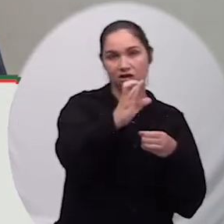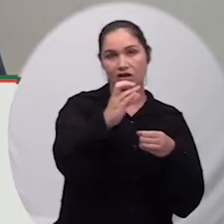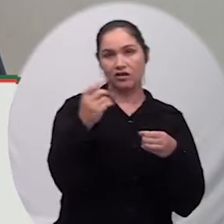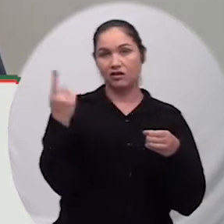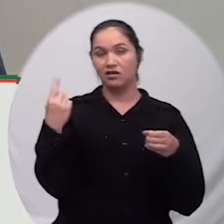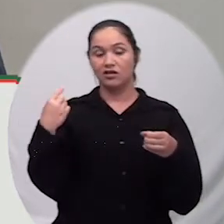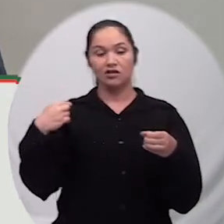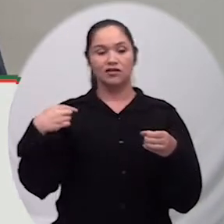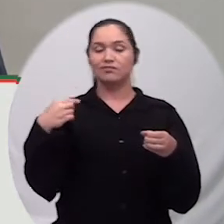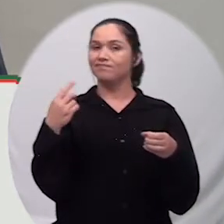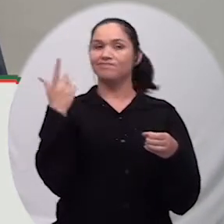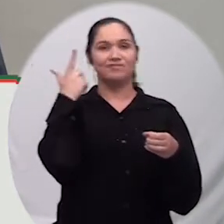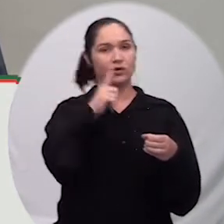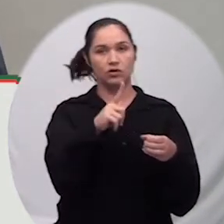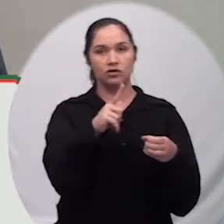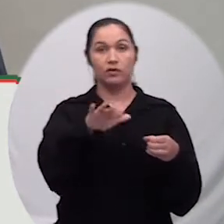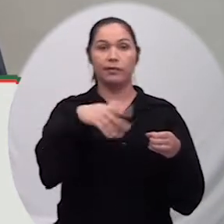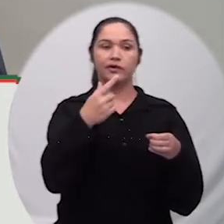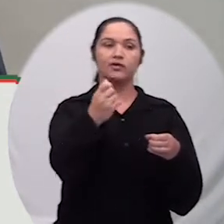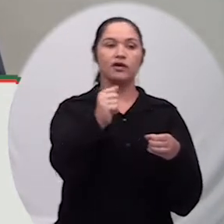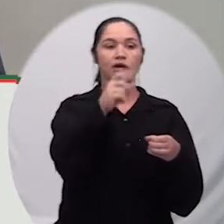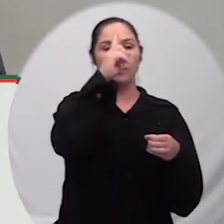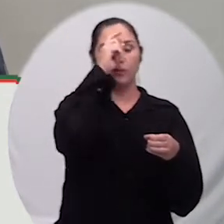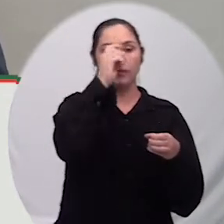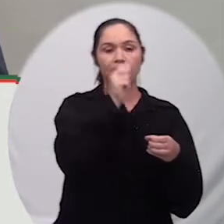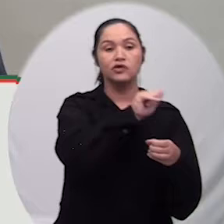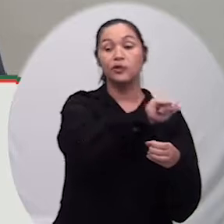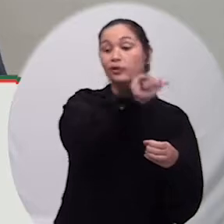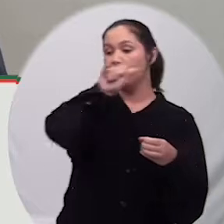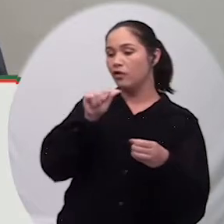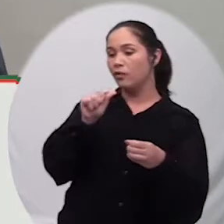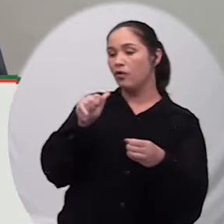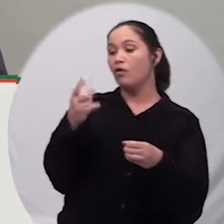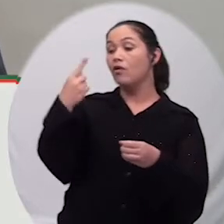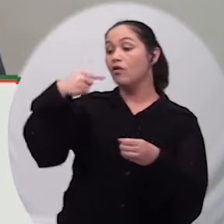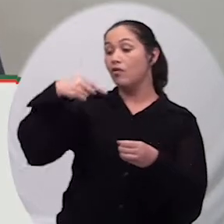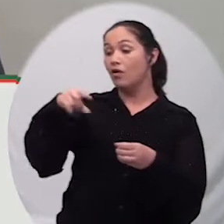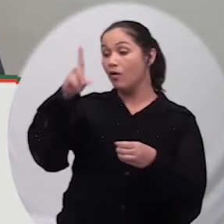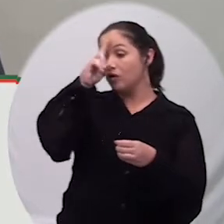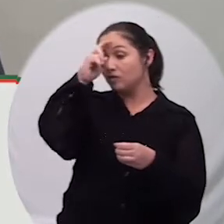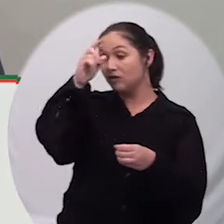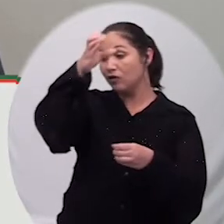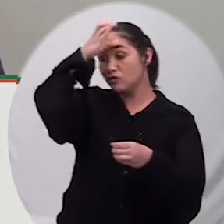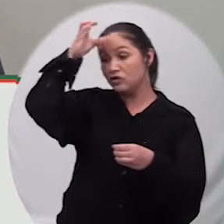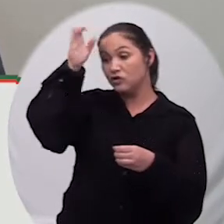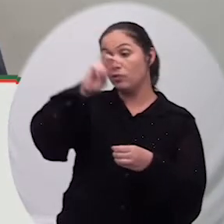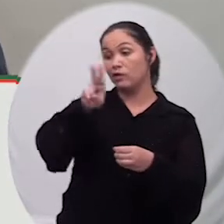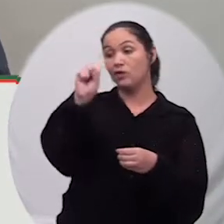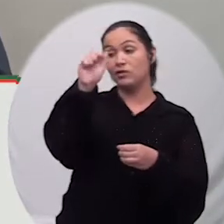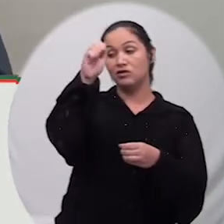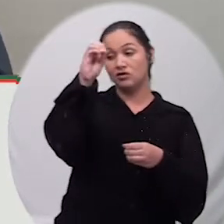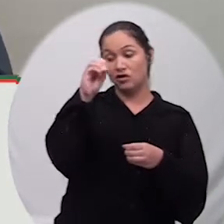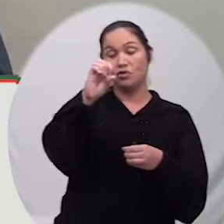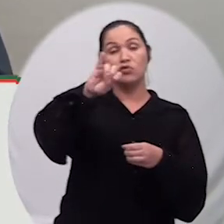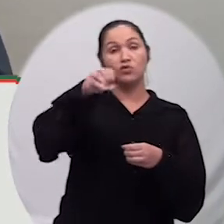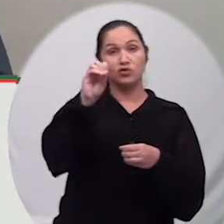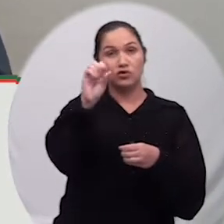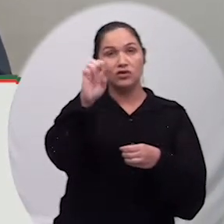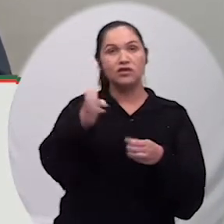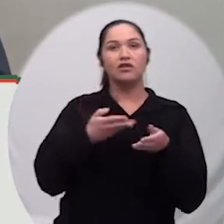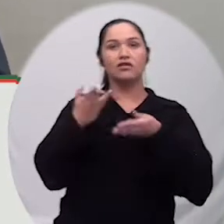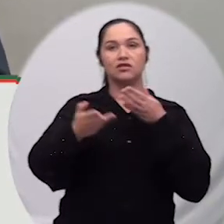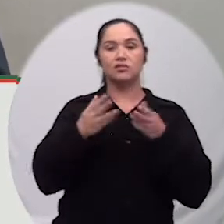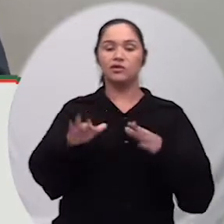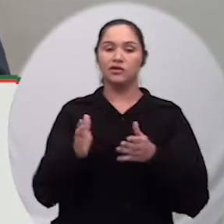São José. Chegando no Hospital São José, levando de ambulância, ficou desde as 8 horas da manhã até na parte